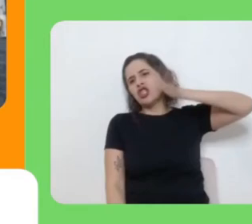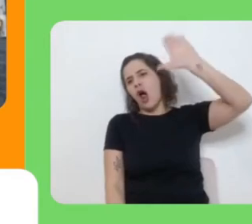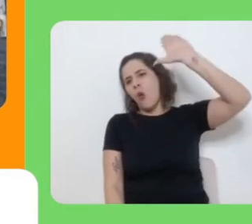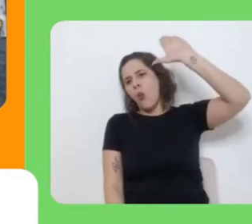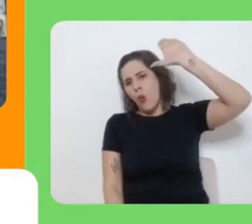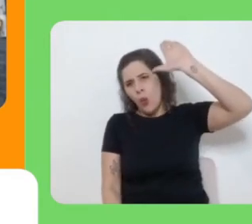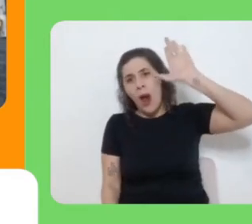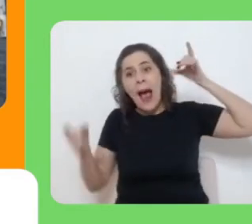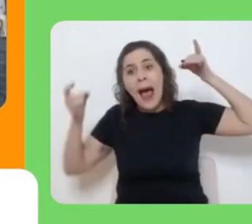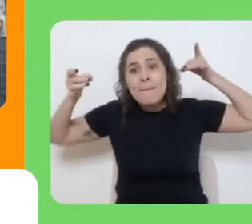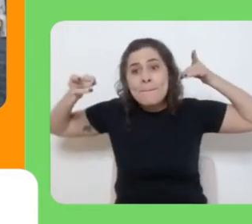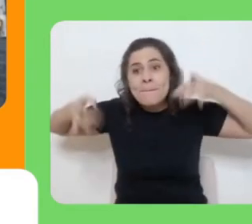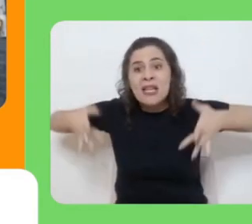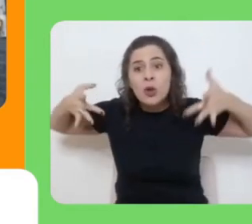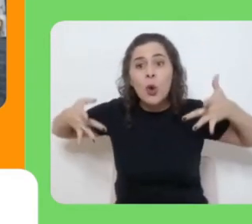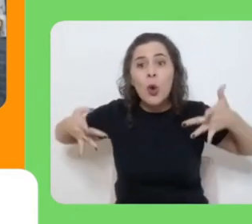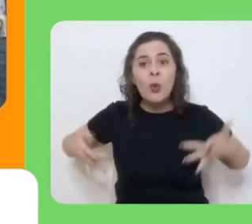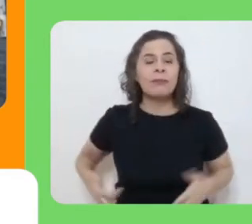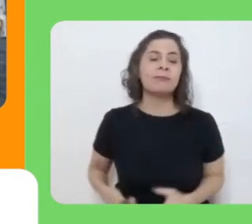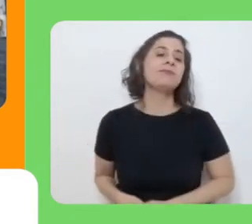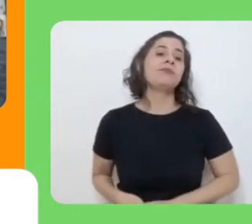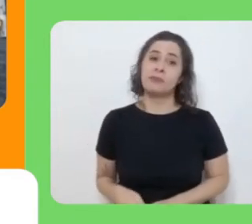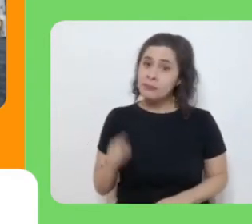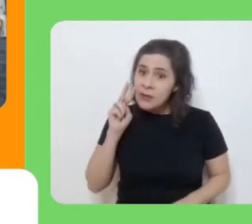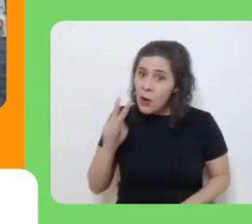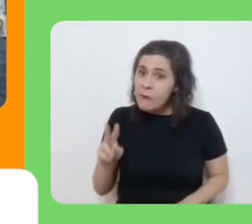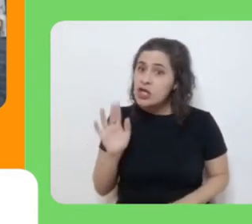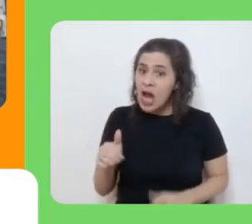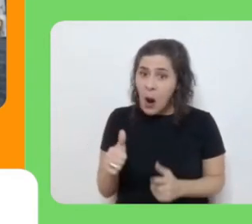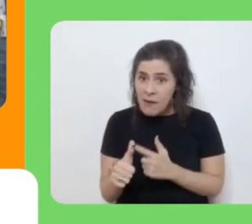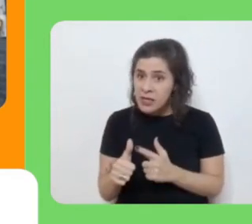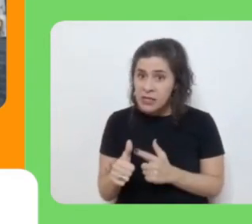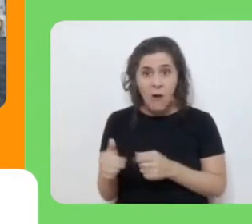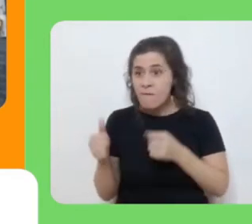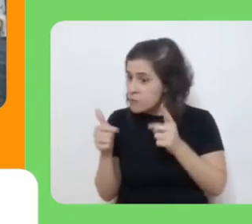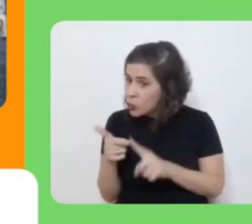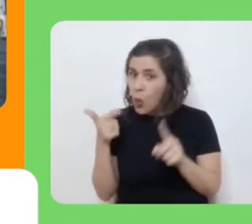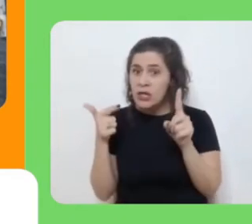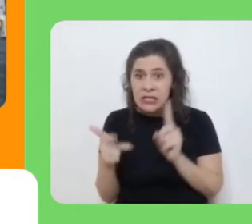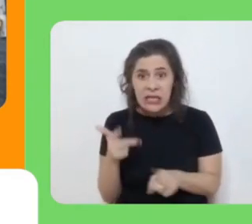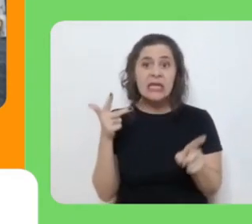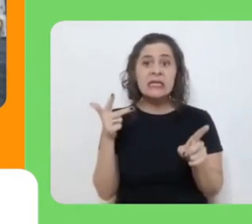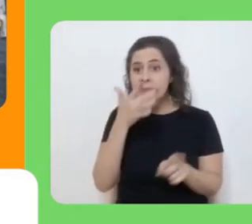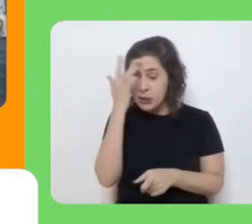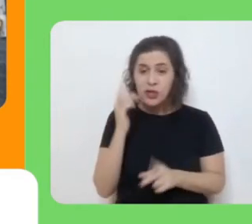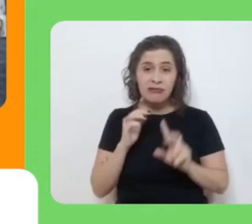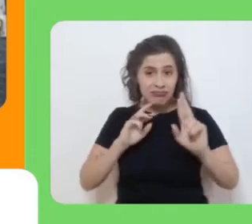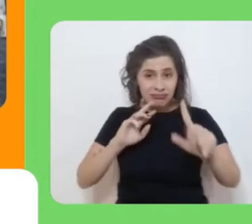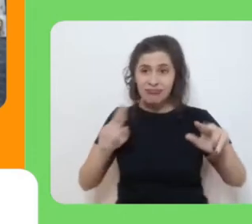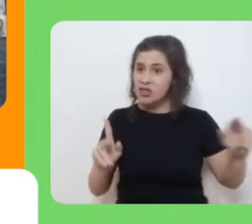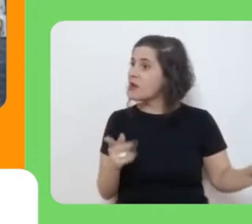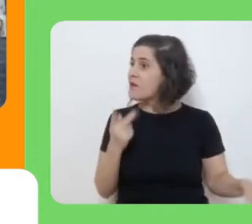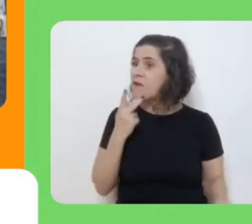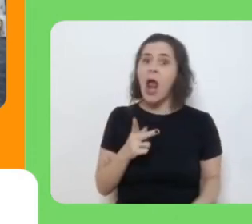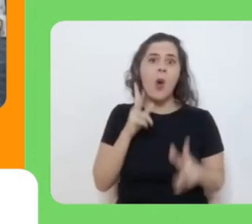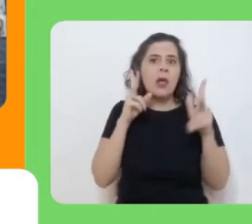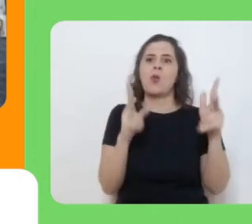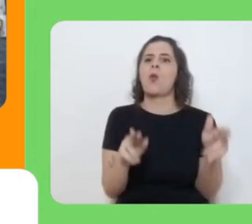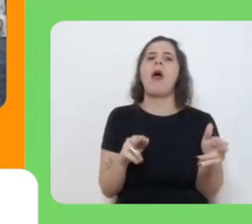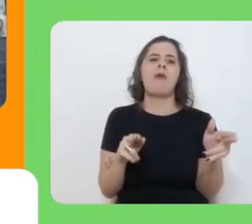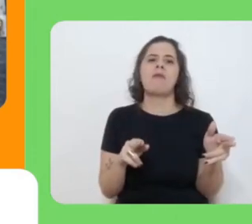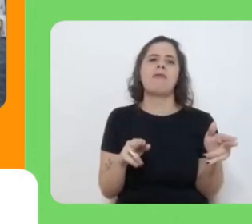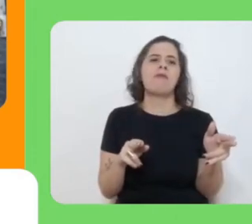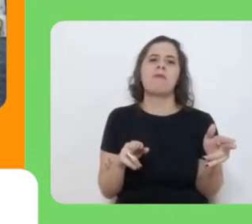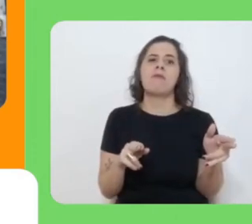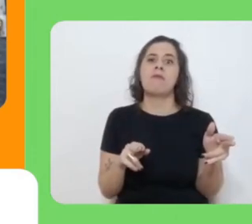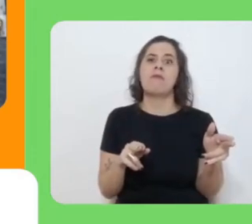E eu vi essa história acontecer umas duas, assim, eu vi dois ou três relatos diferentes de ex-alunos que trabalhavam em estúdios